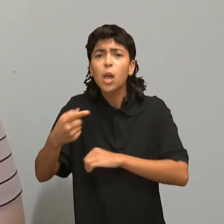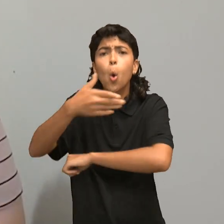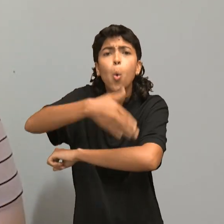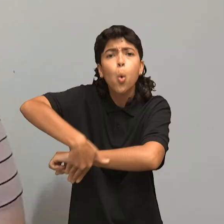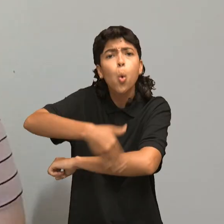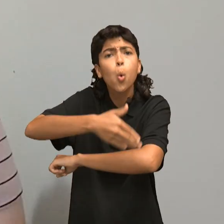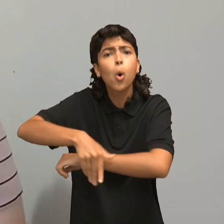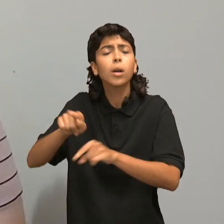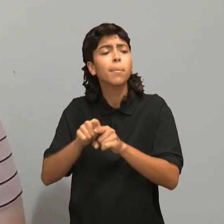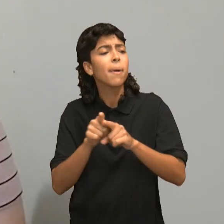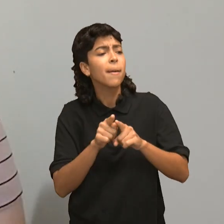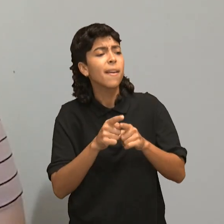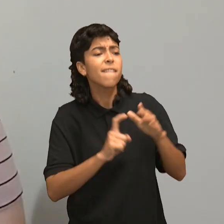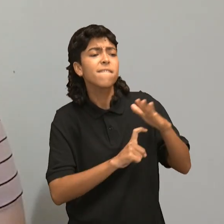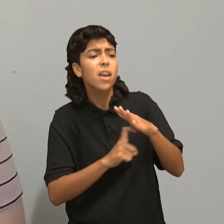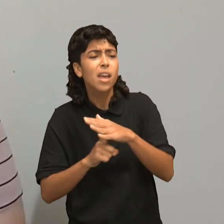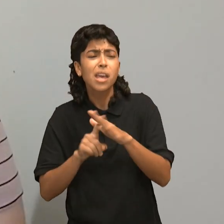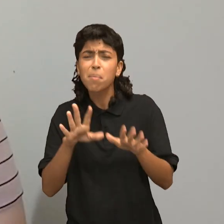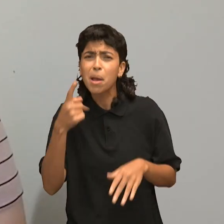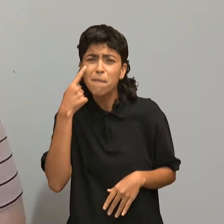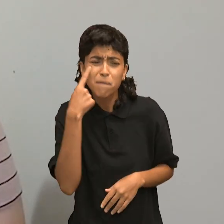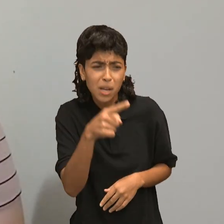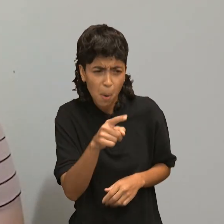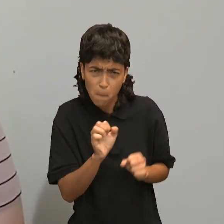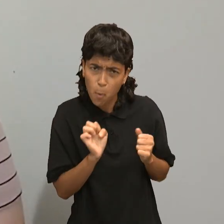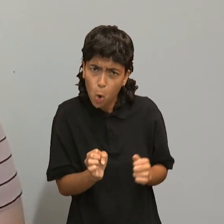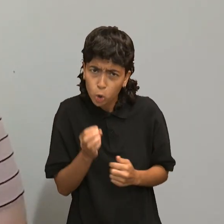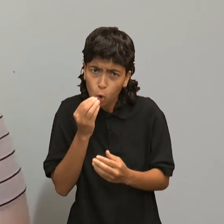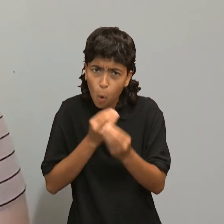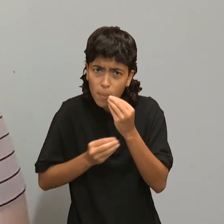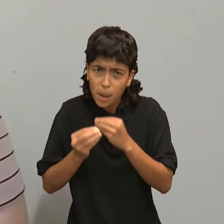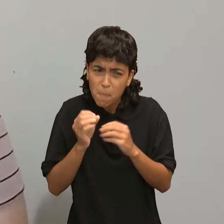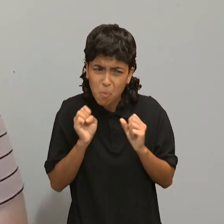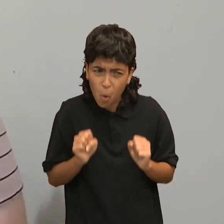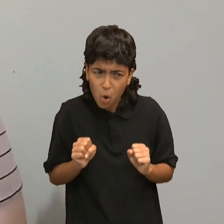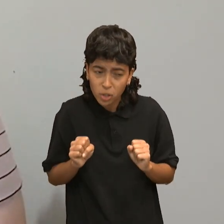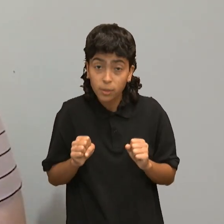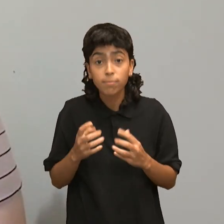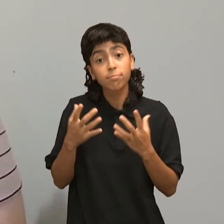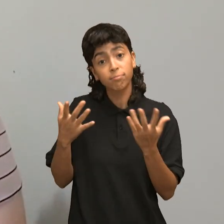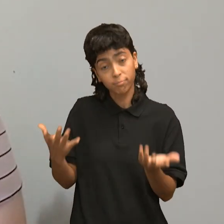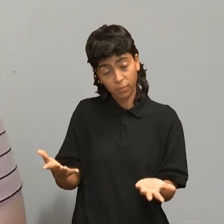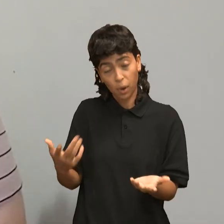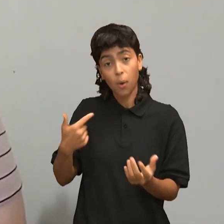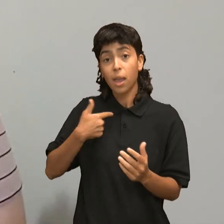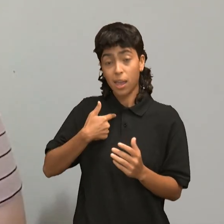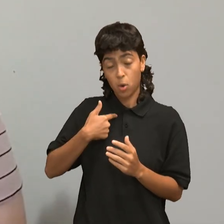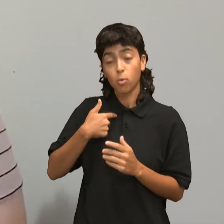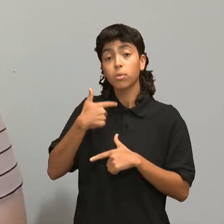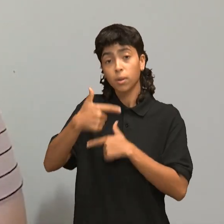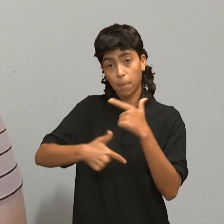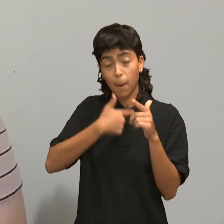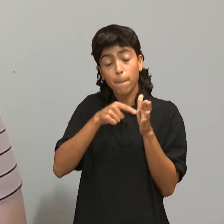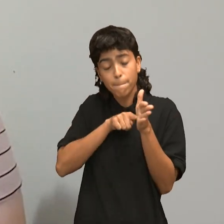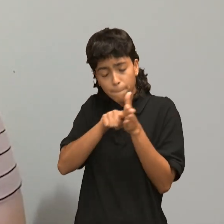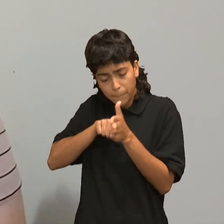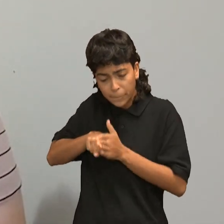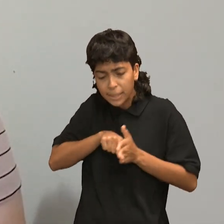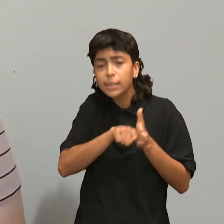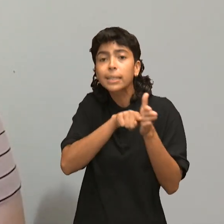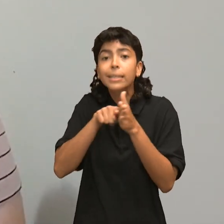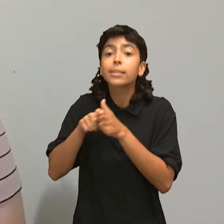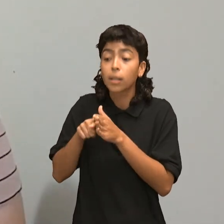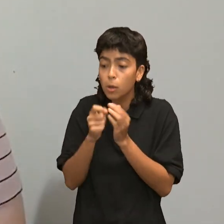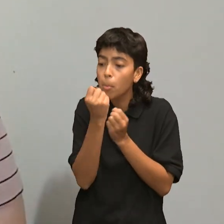você nunca imaginou que aquilo poderia ser um alimento? Pois é, eu trabalho com algumas espécies com essa característica. O meu